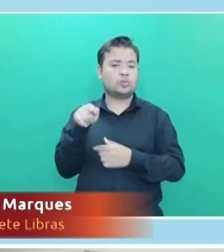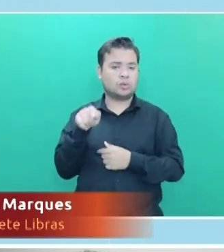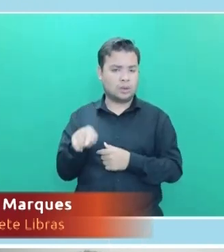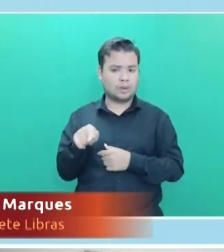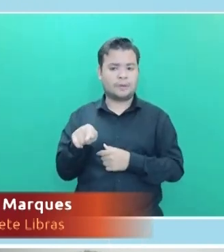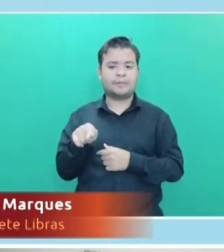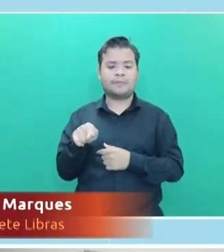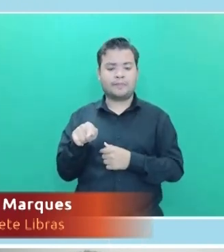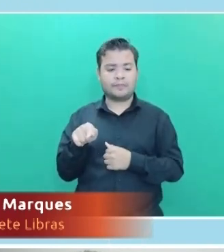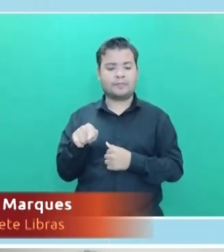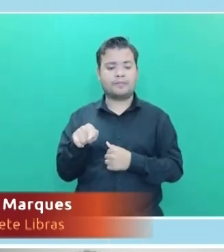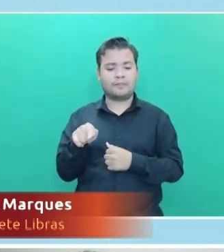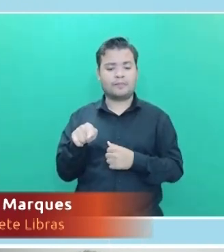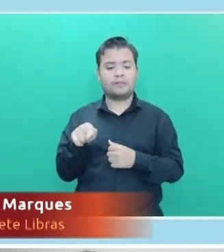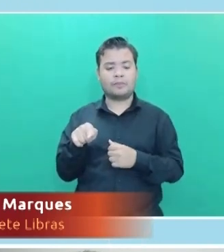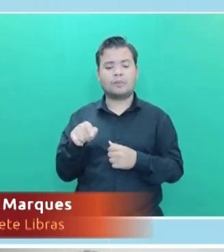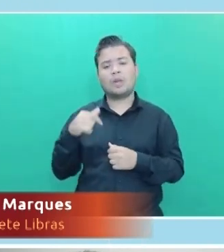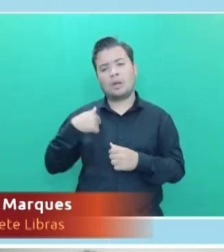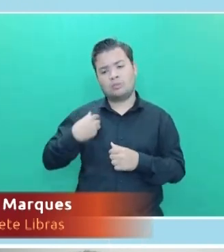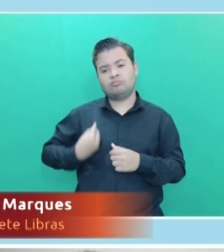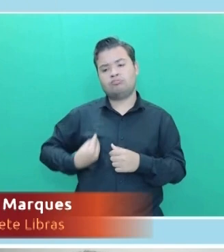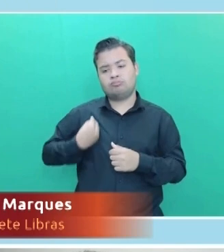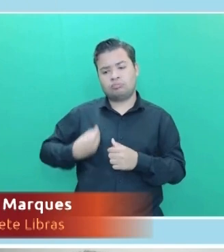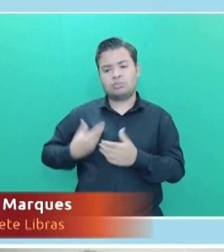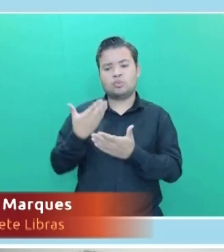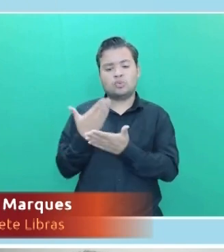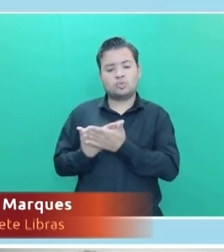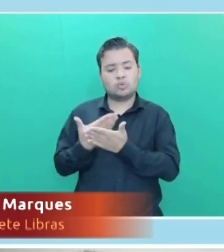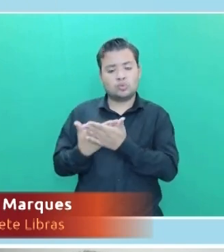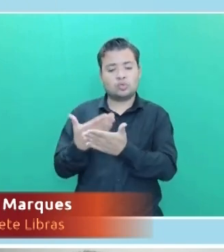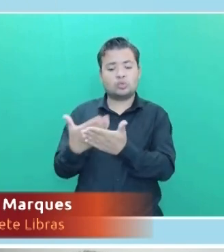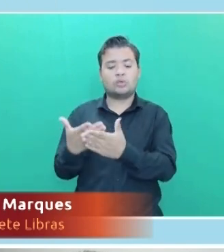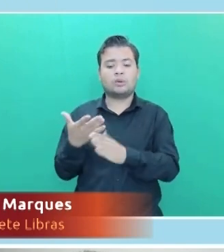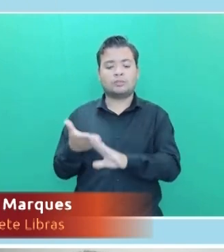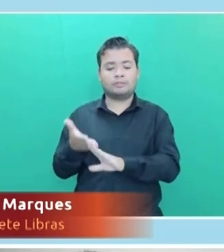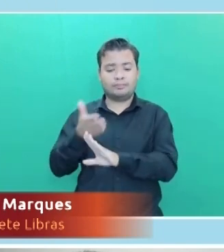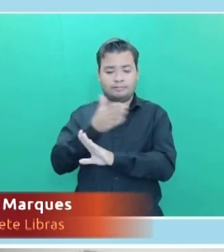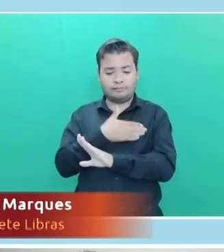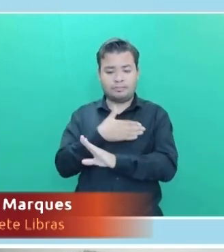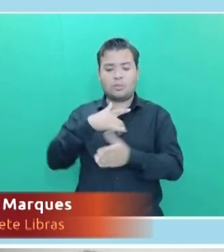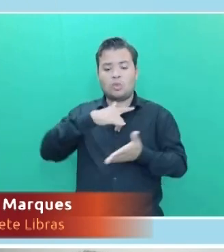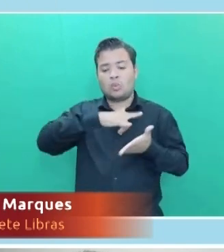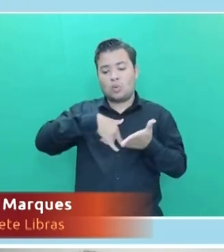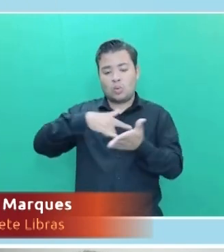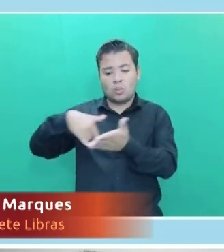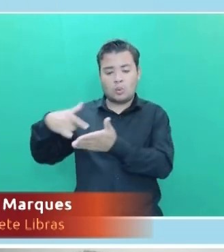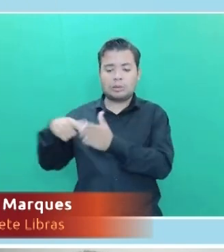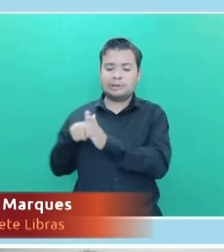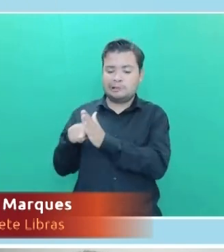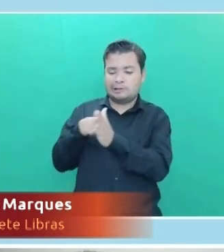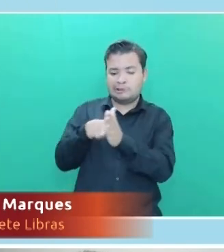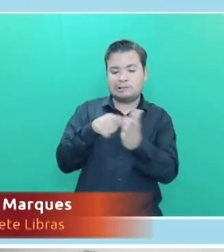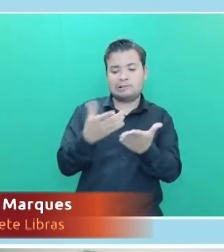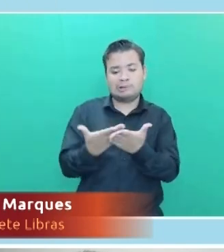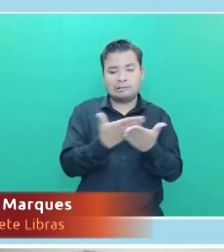Estou aí desde o começo do Saberes Indígenas, pesquisando. A gente está fazendo livro didático, porque